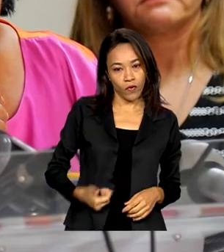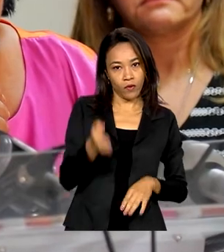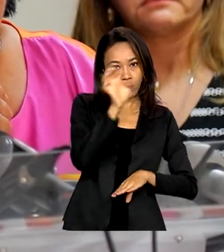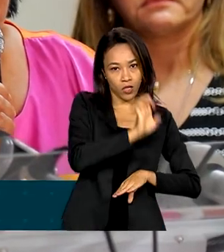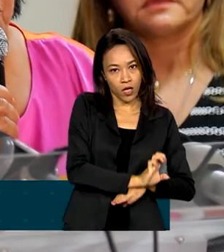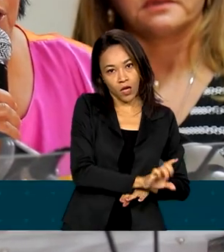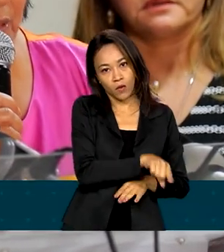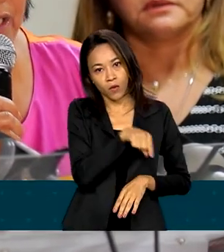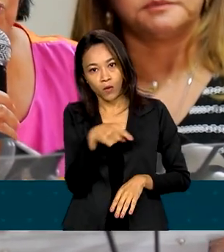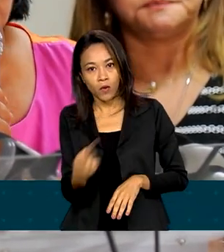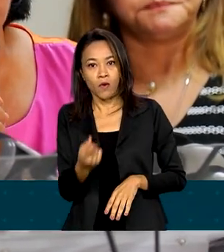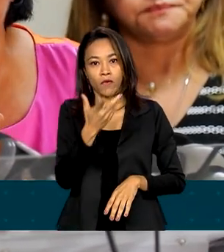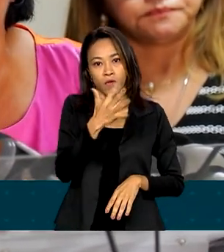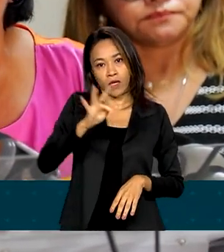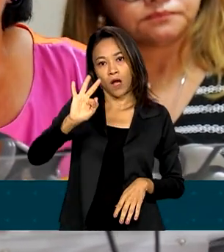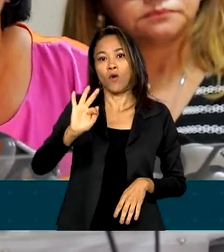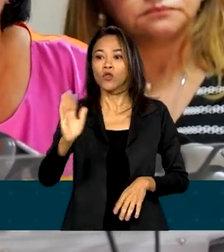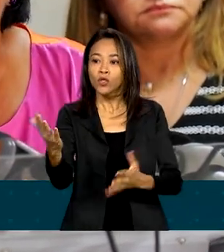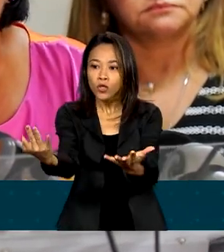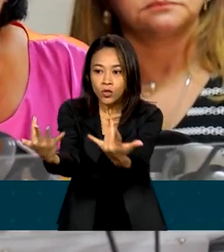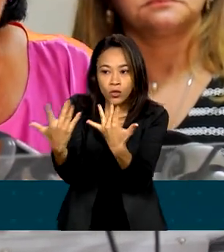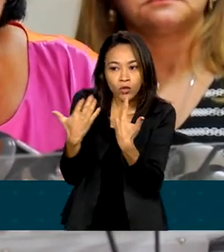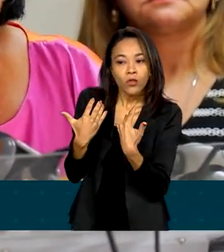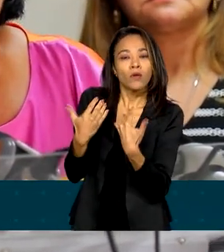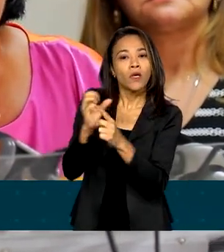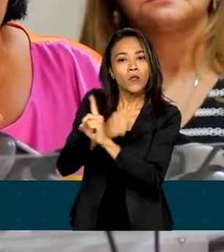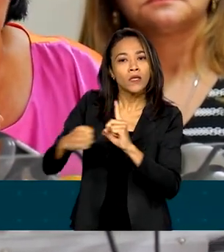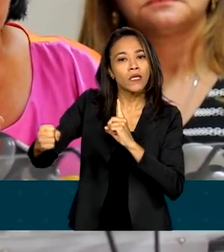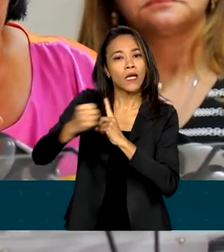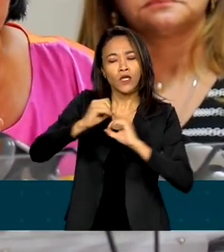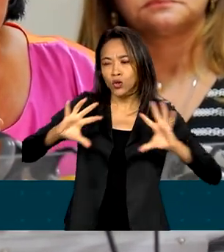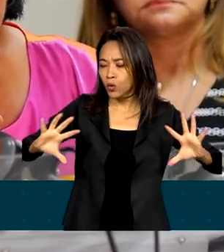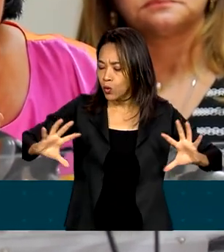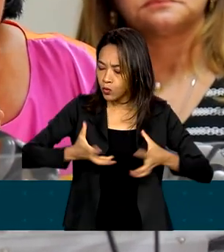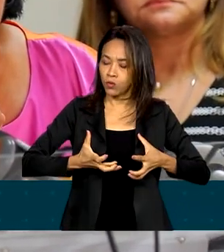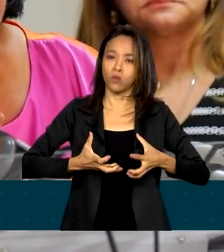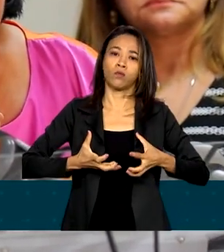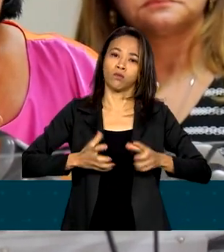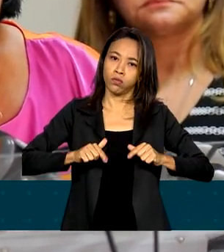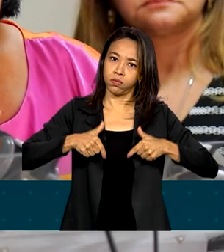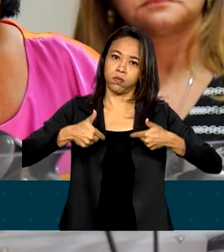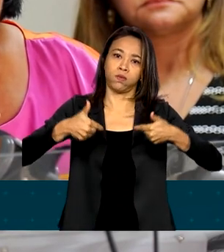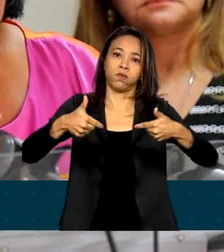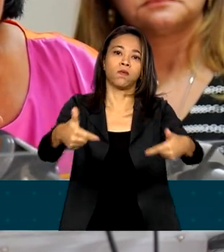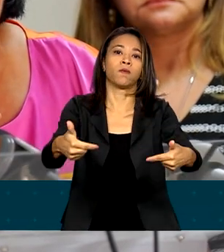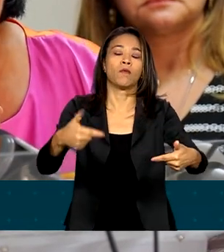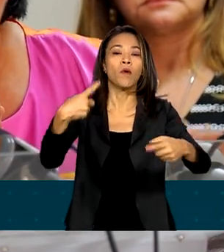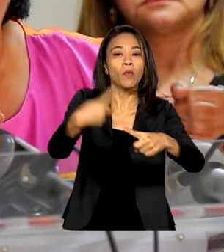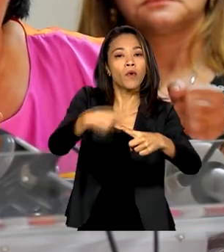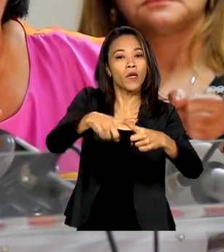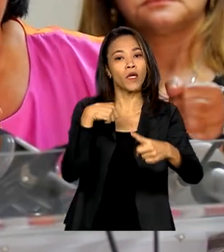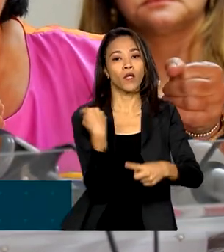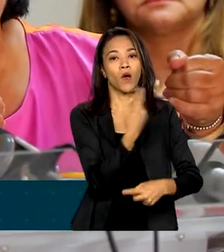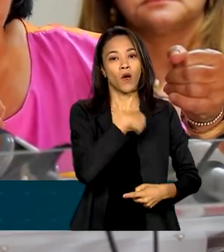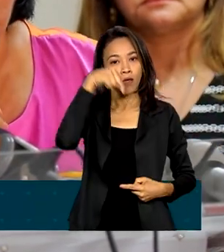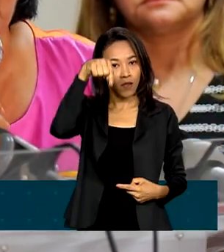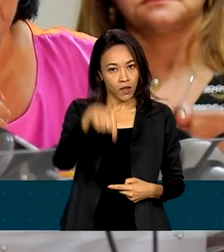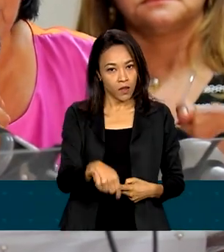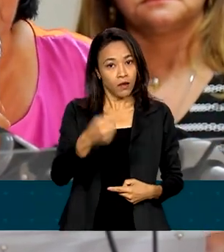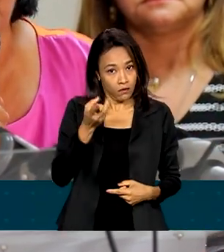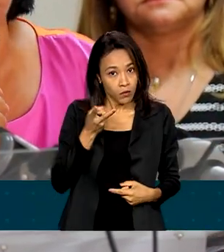federal, chamando a sociedade, todos de mãos dadas, porque nós aqui